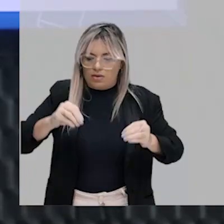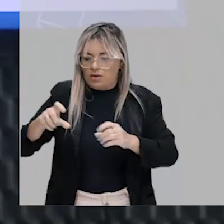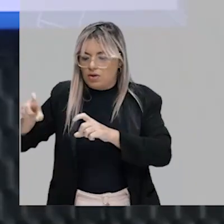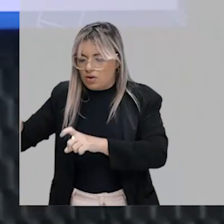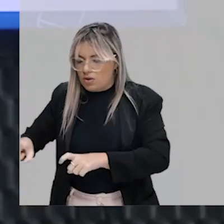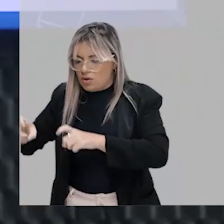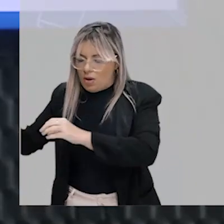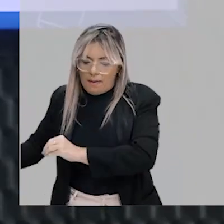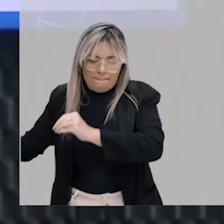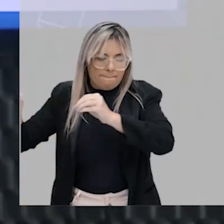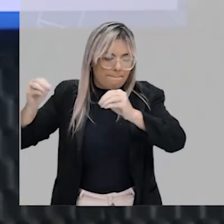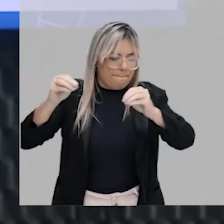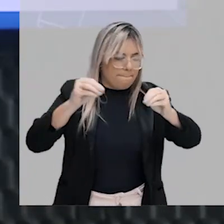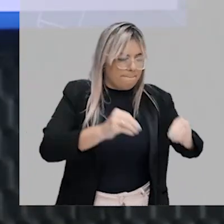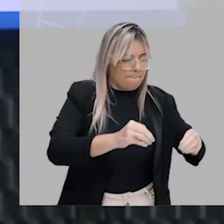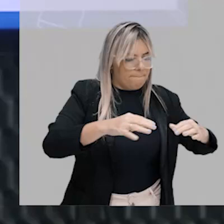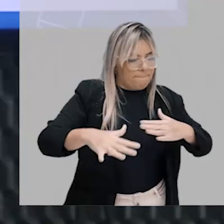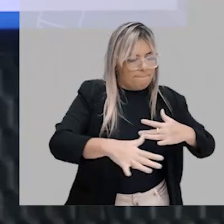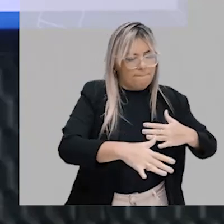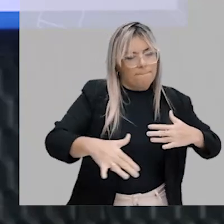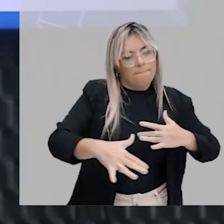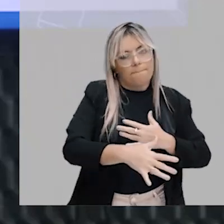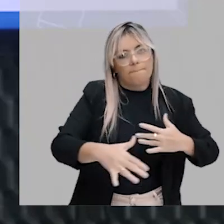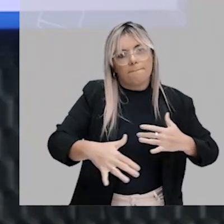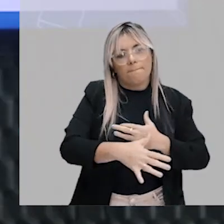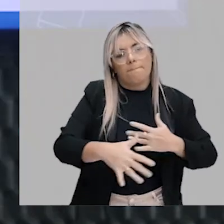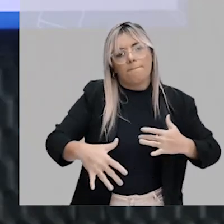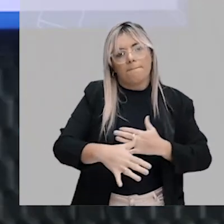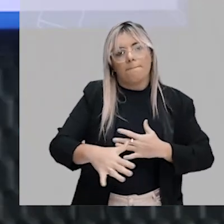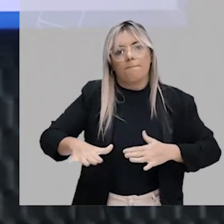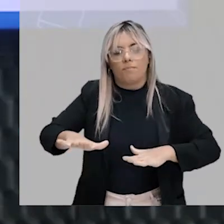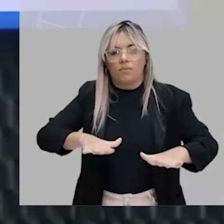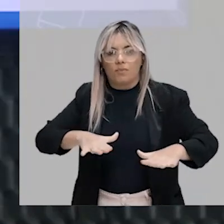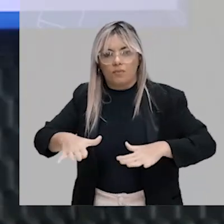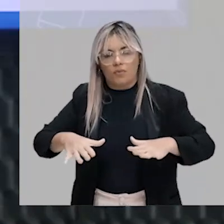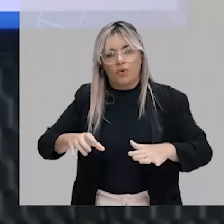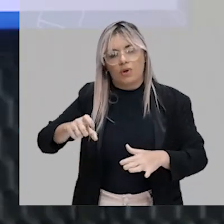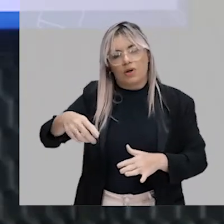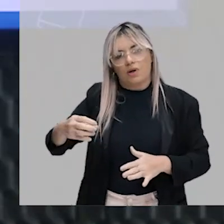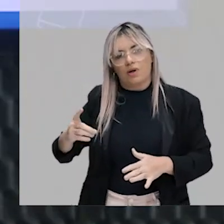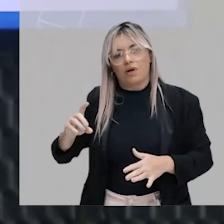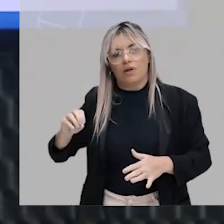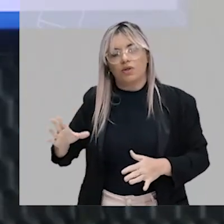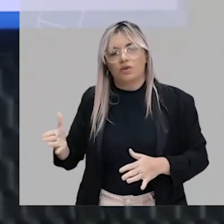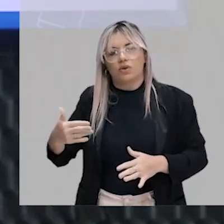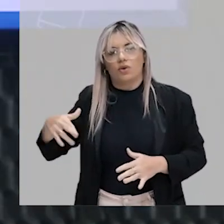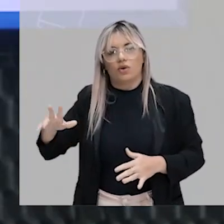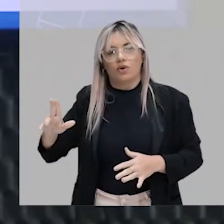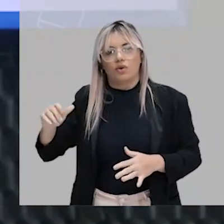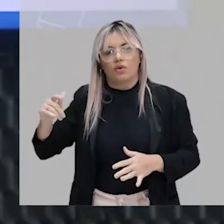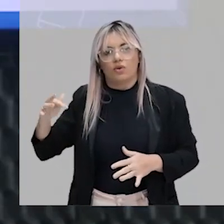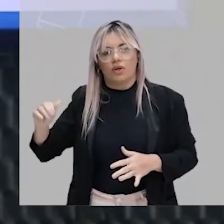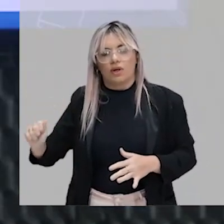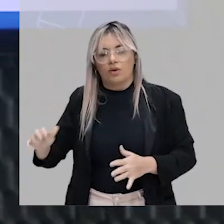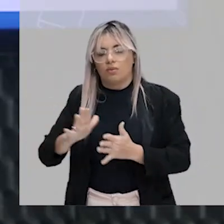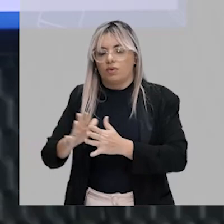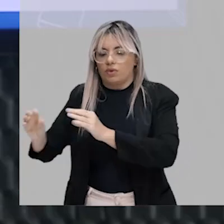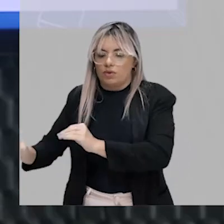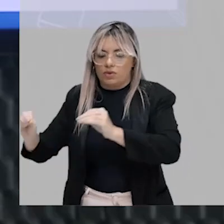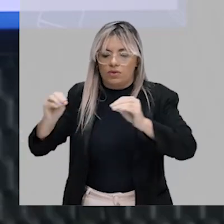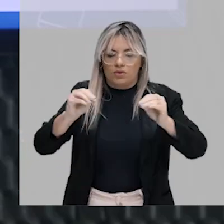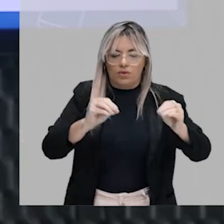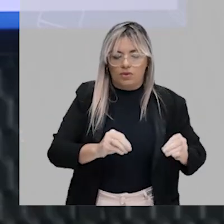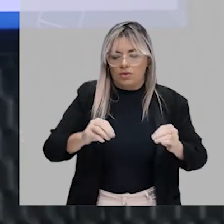para a zona urbana, fazendo um movimento que na geografia a gente chama de êxodo rural. Êxodo rural é essa passagem de um